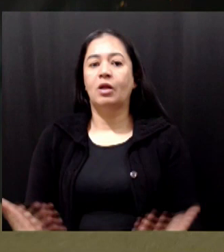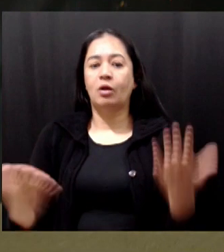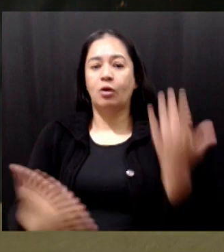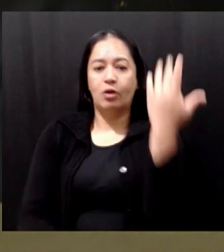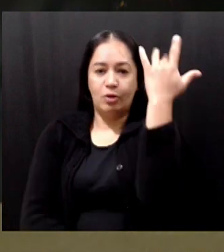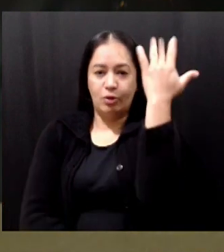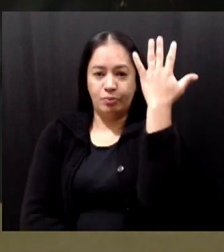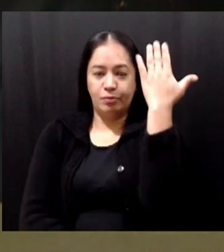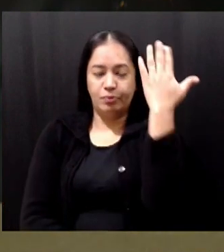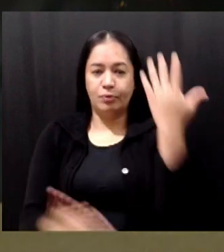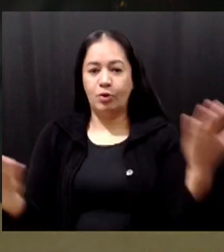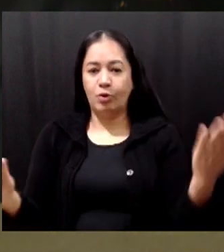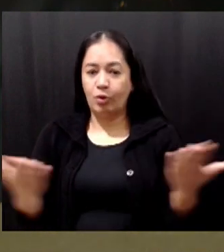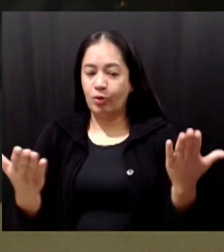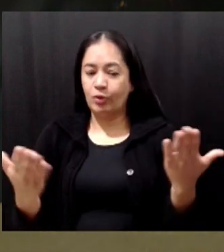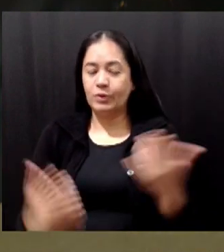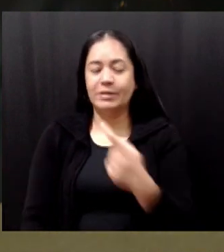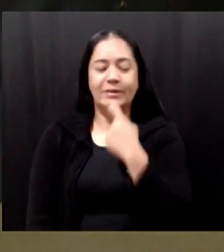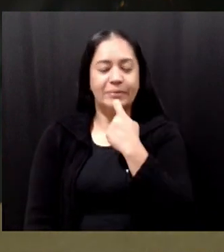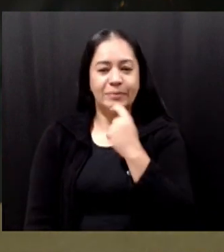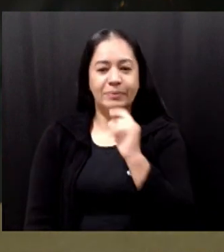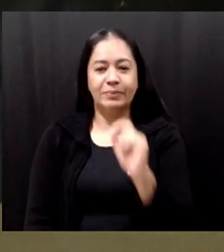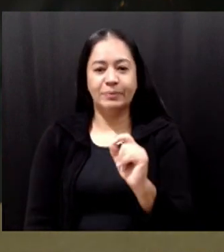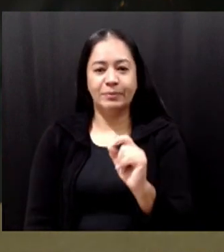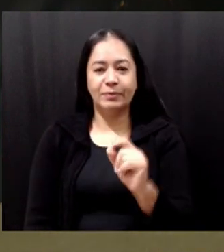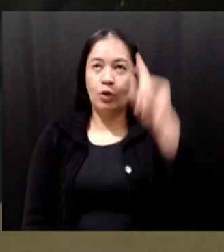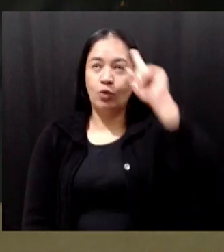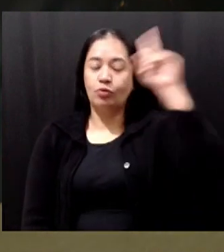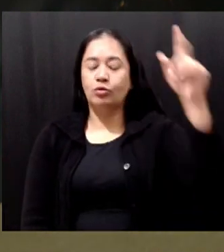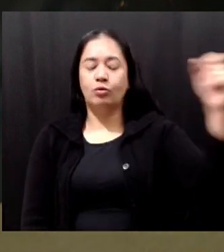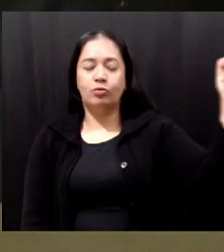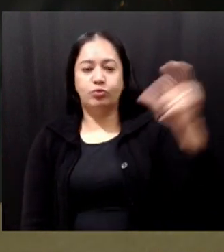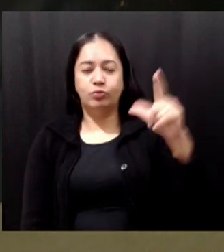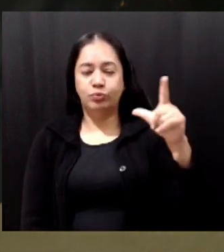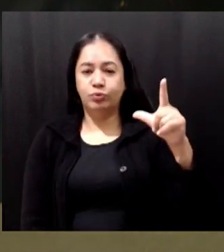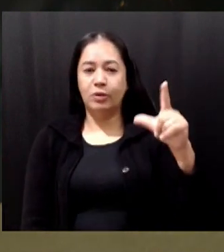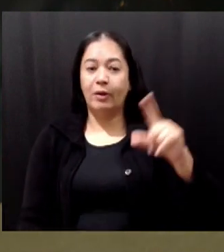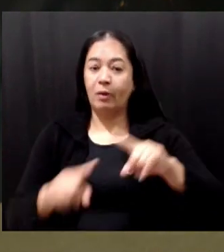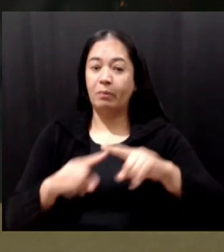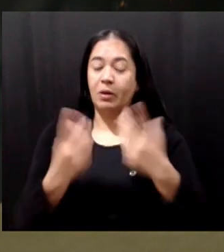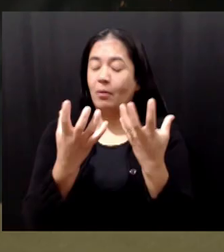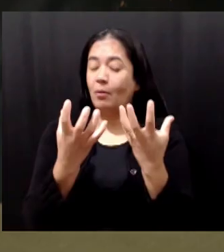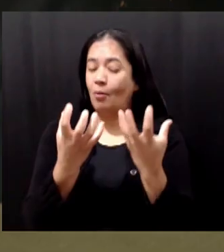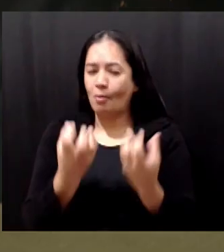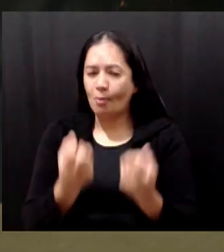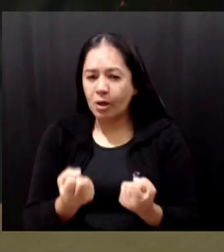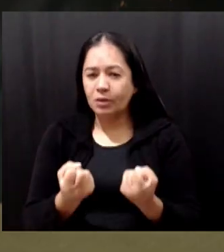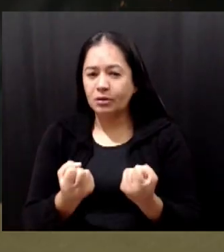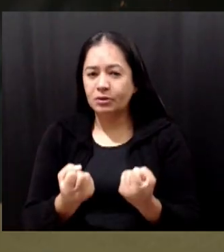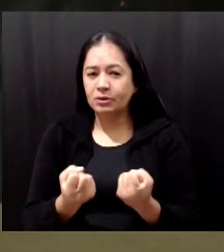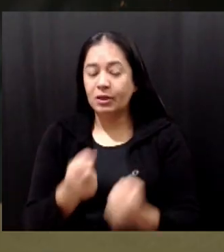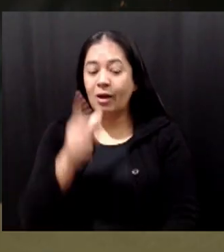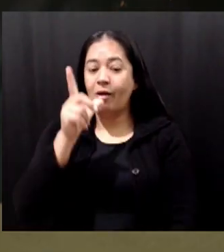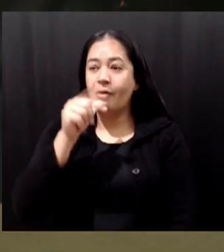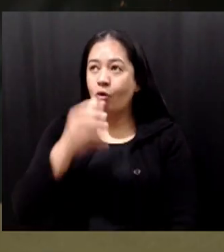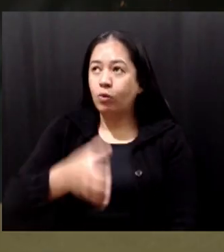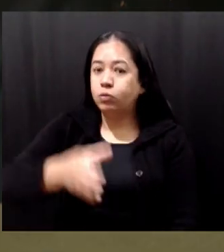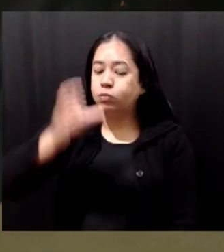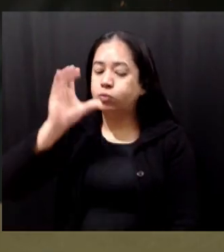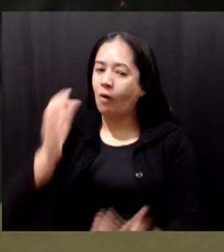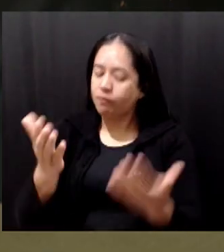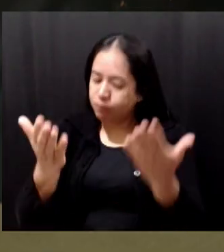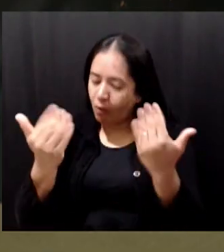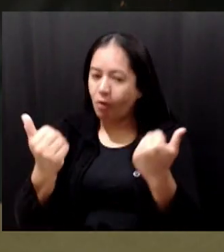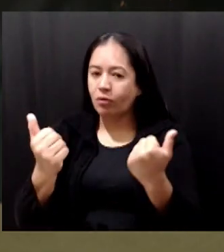na metrópole é de um dia ensolarado, porém muito seco. Hidratação, hein, gente? Vamos se hidratar,